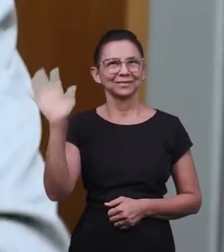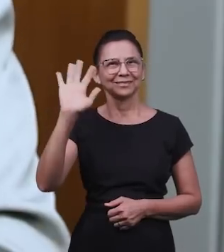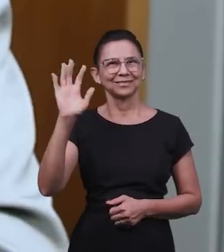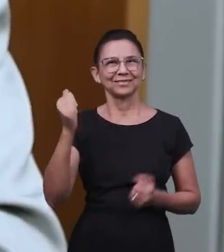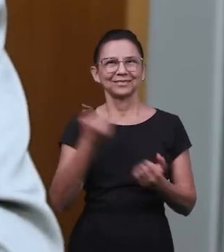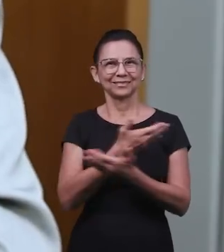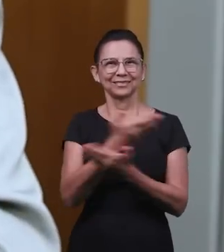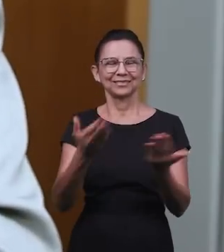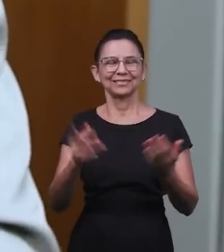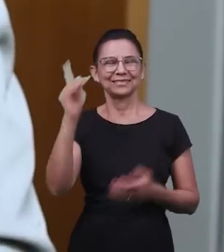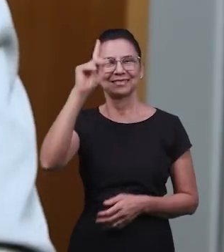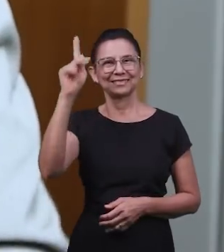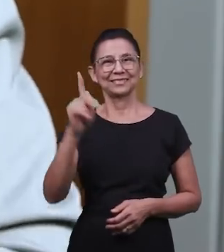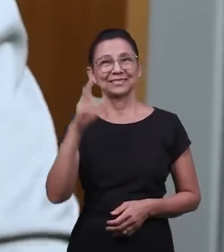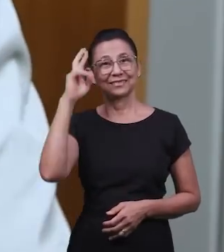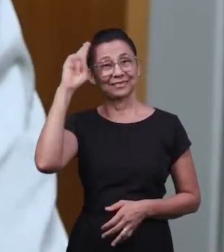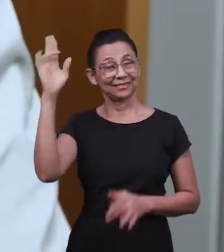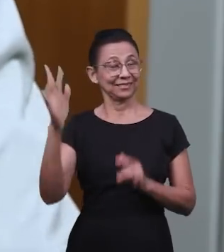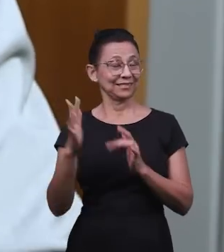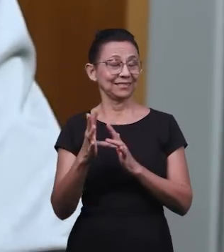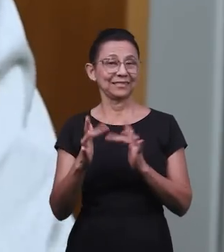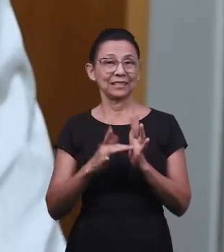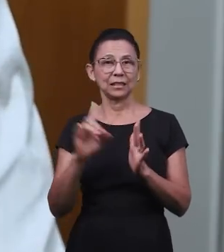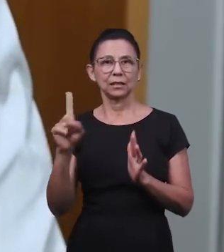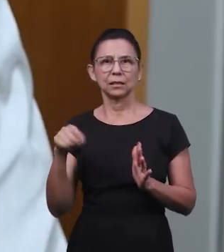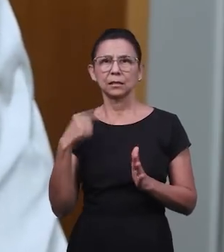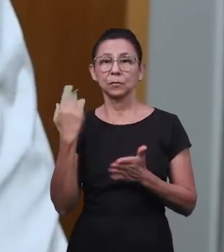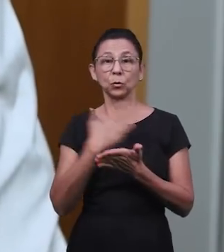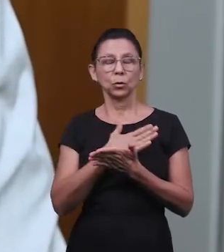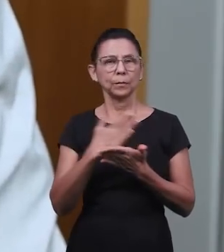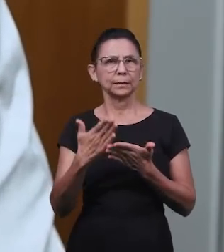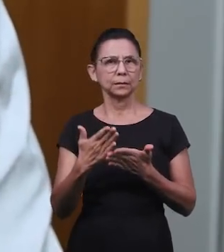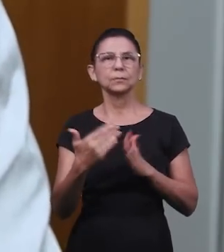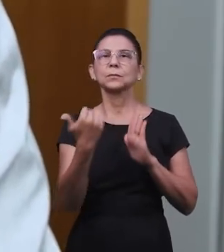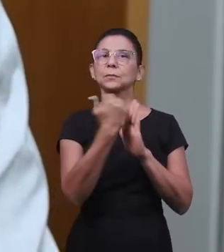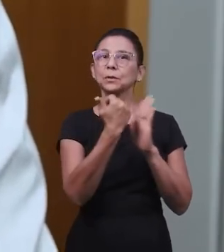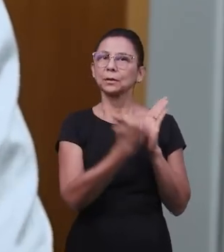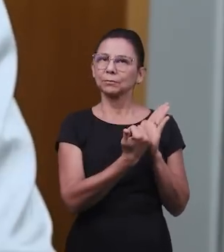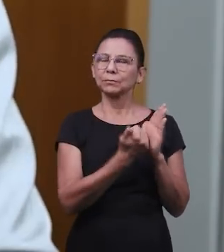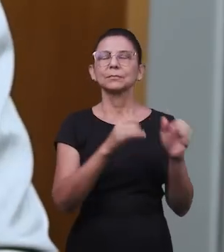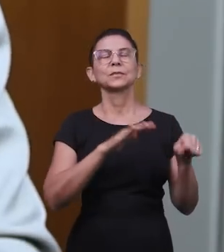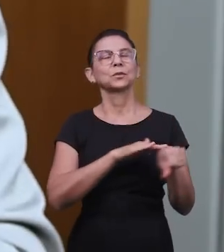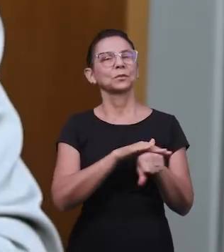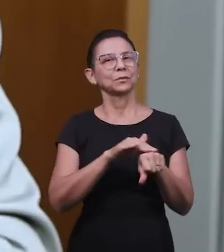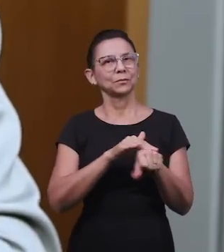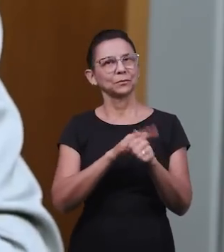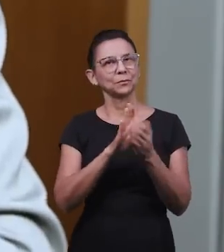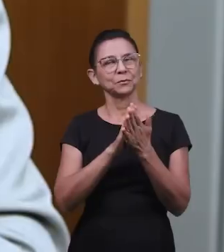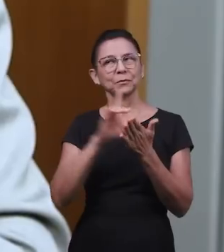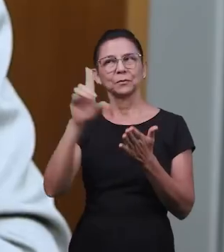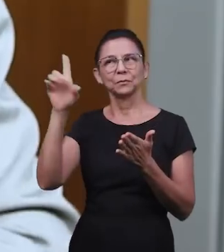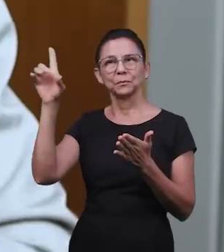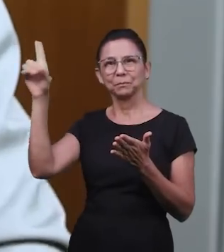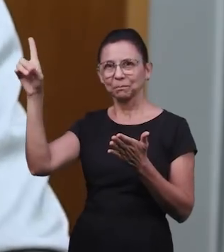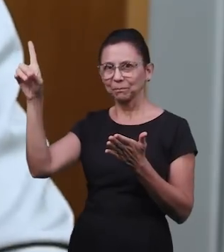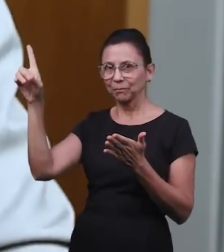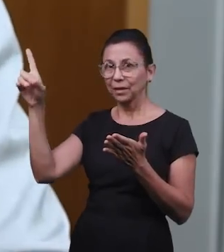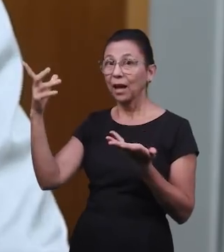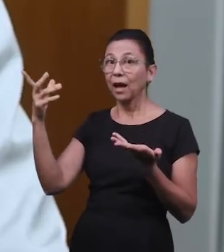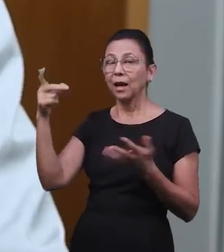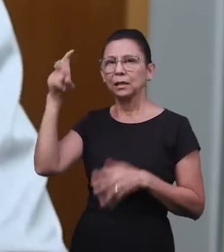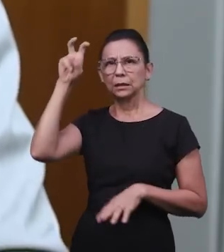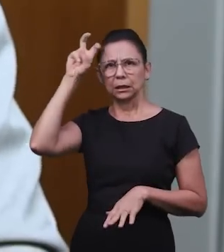Olá, eu te saúdo com a paz do Senhor Jesus. Nós estamos começando agora o programa Conversas Bíblicas. E a gente